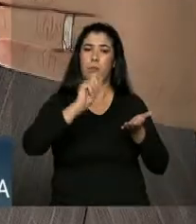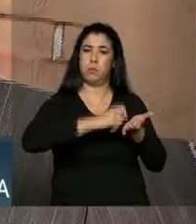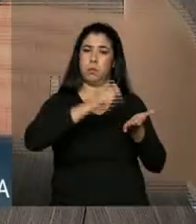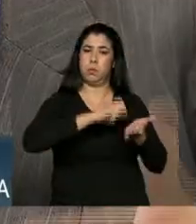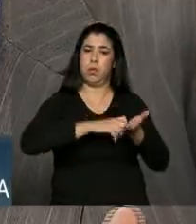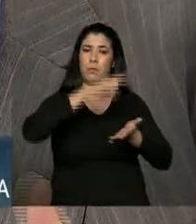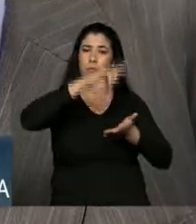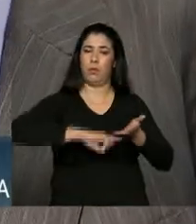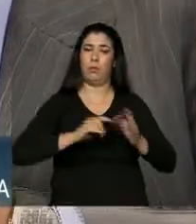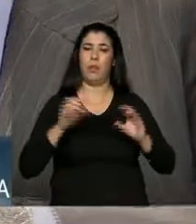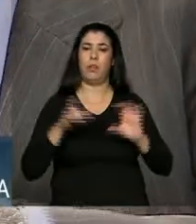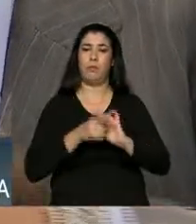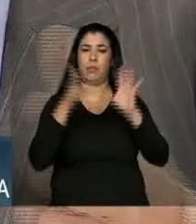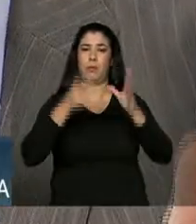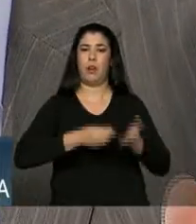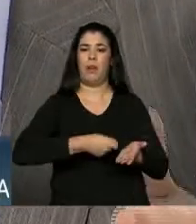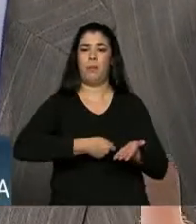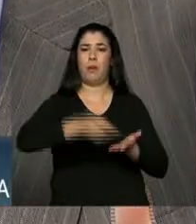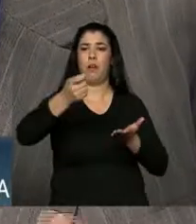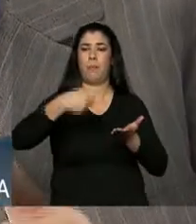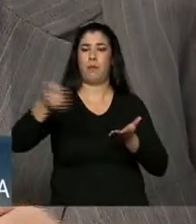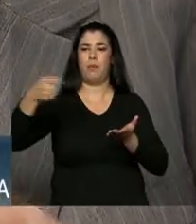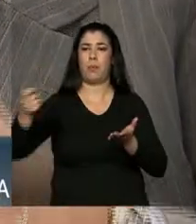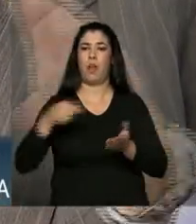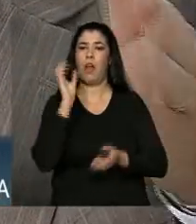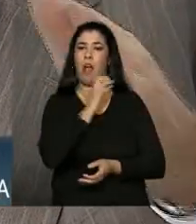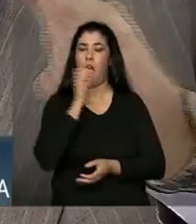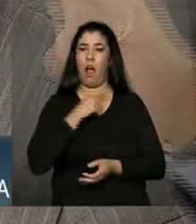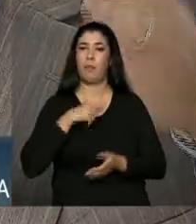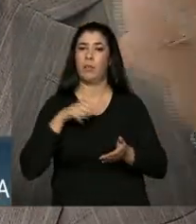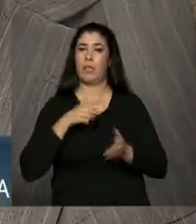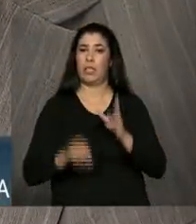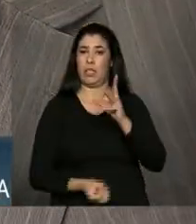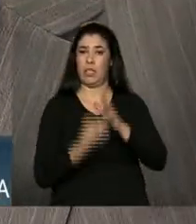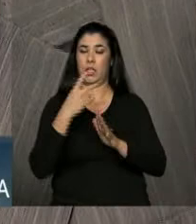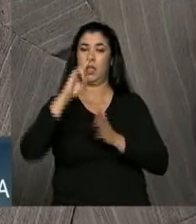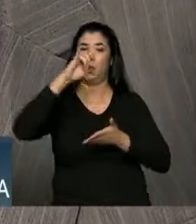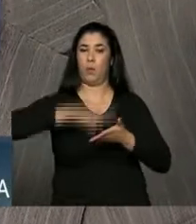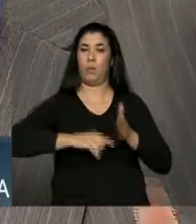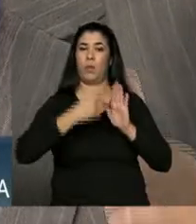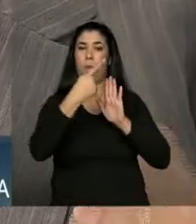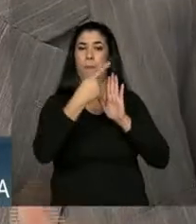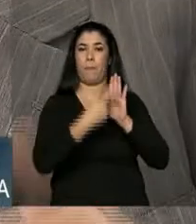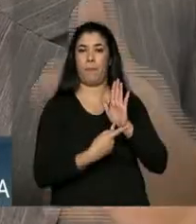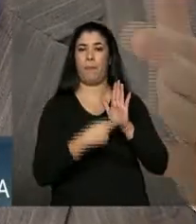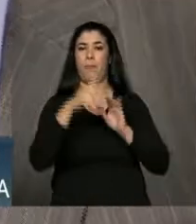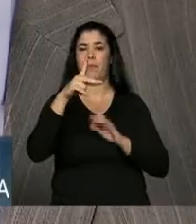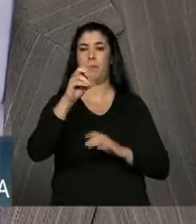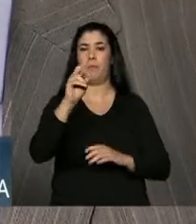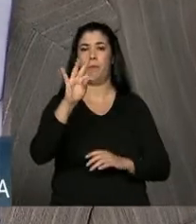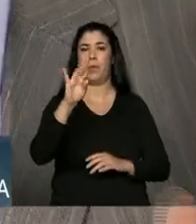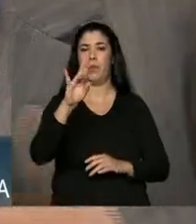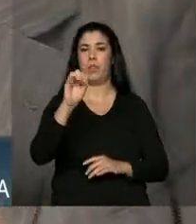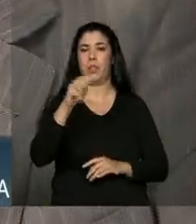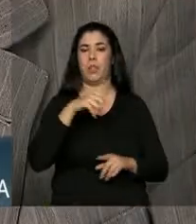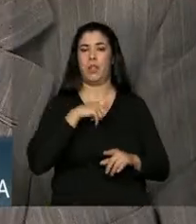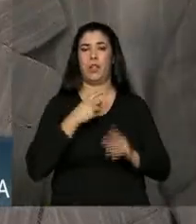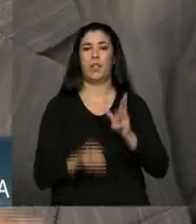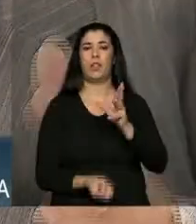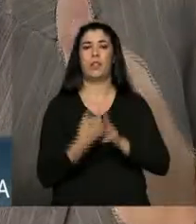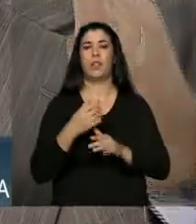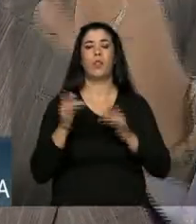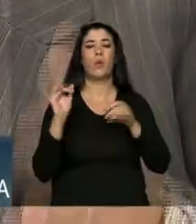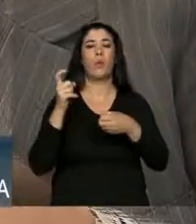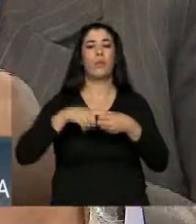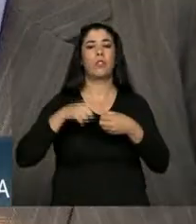sério demais mais rápido e que tenhamos também uma portaria que normatiza a se a questão do iphan e